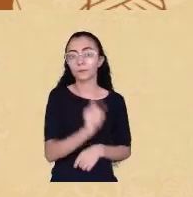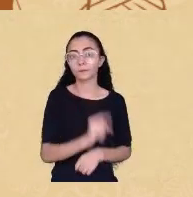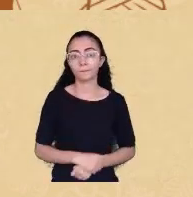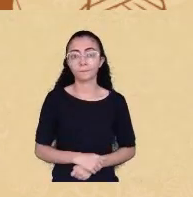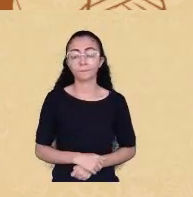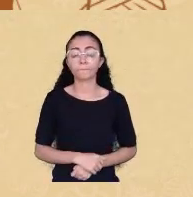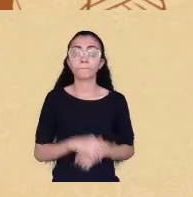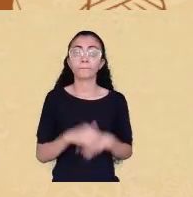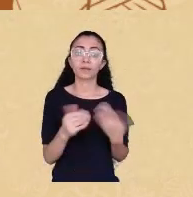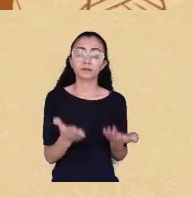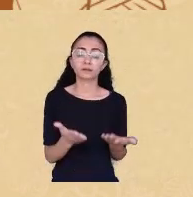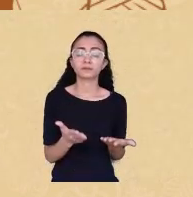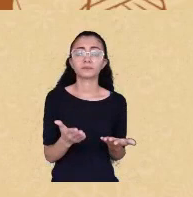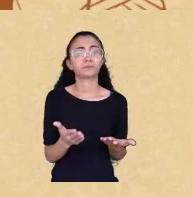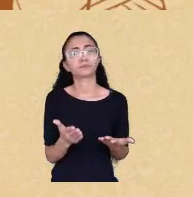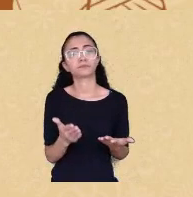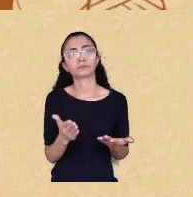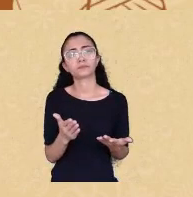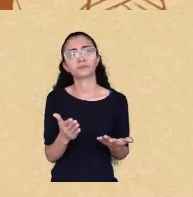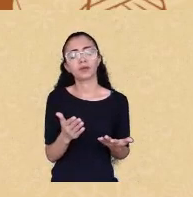que, por isso que eu citei